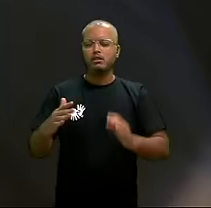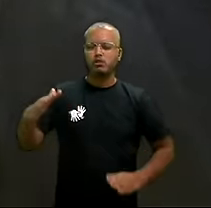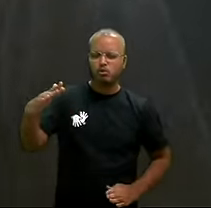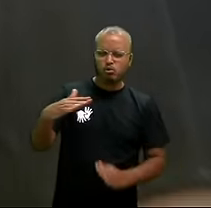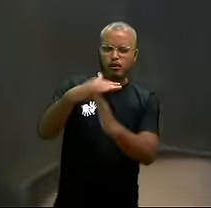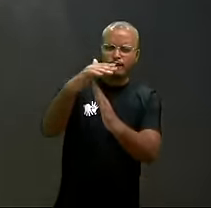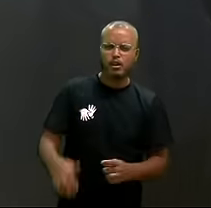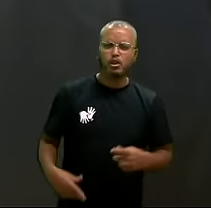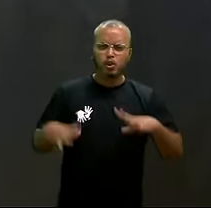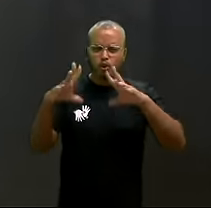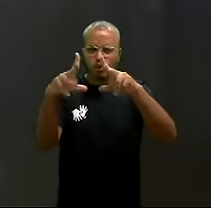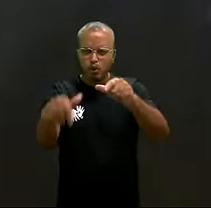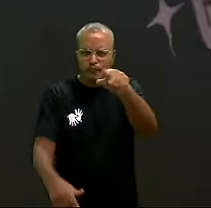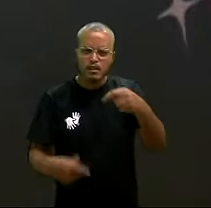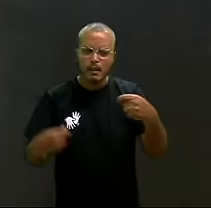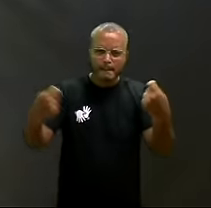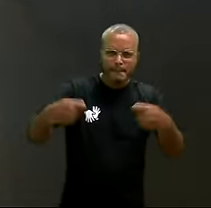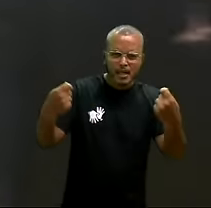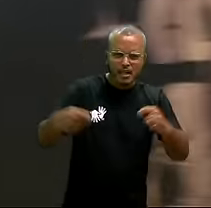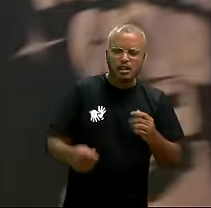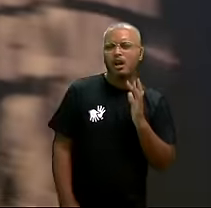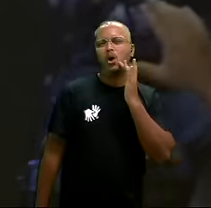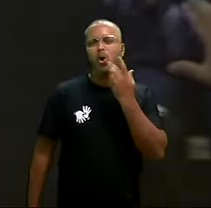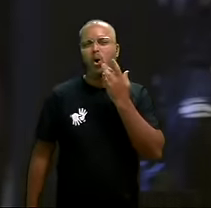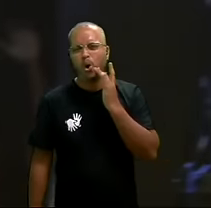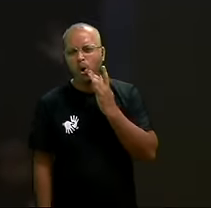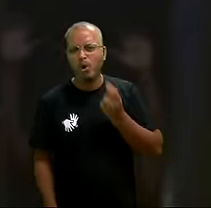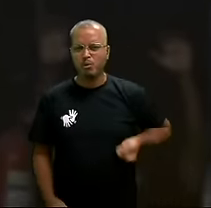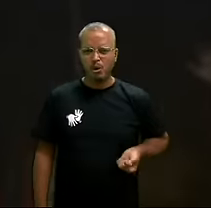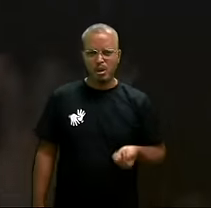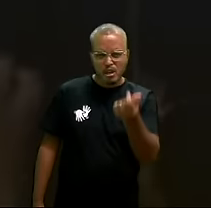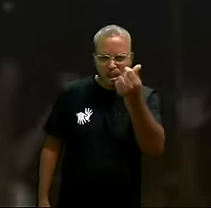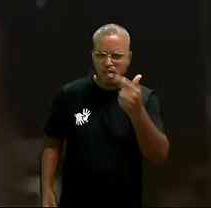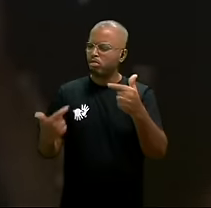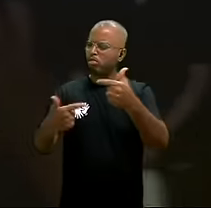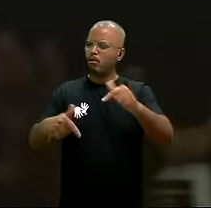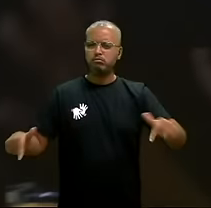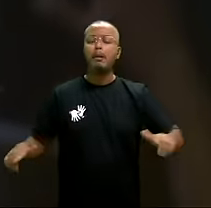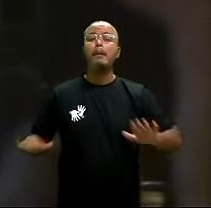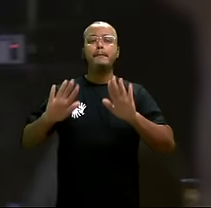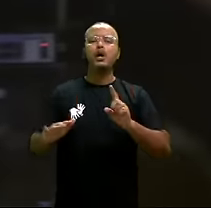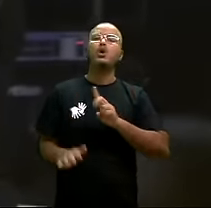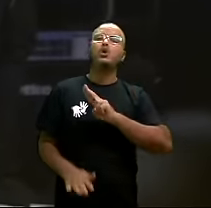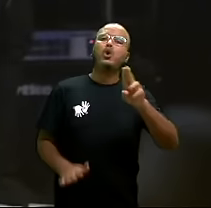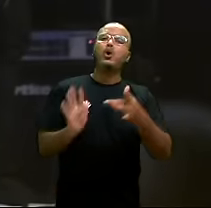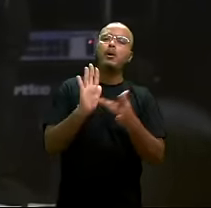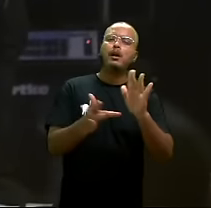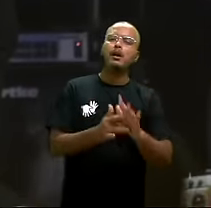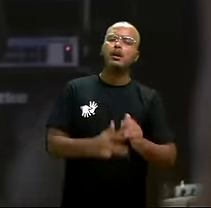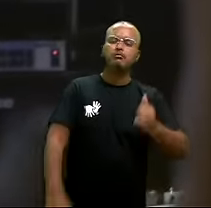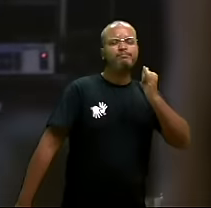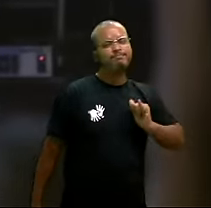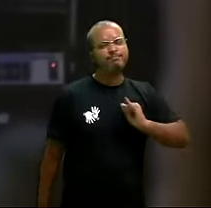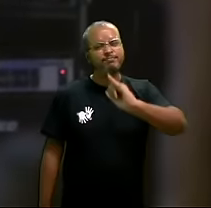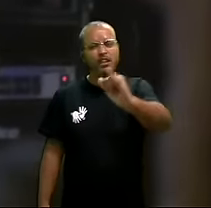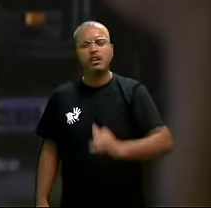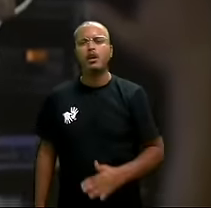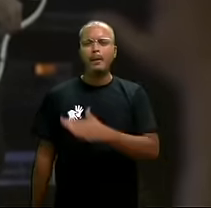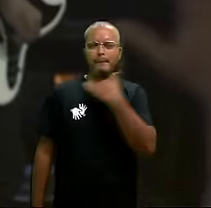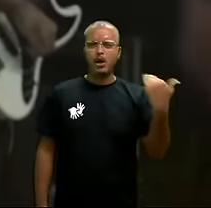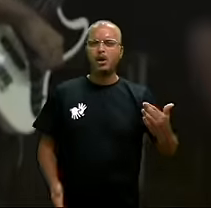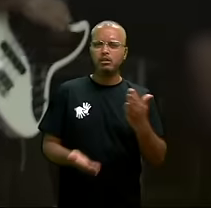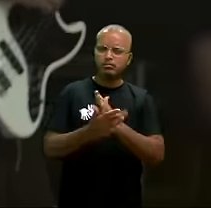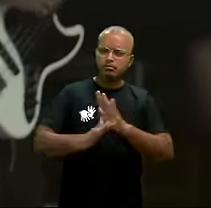você precisa. Ei, não tenho prata, ei, não tenho ouro, mas em nome de Jesus eu declaro: sai dessa morte, sai